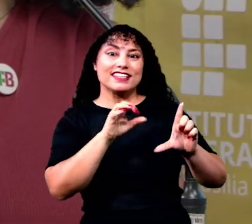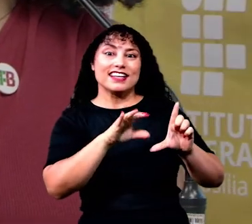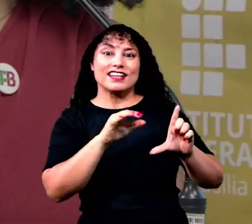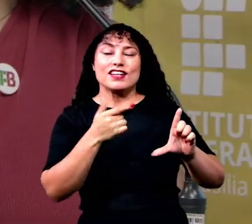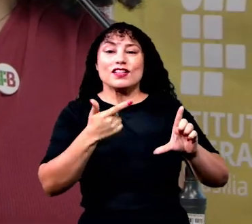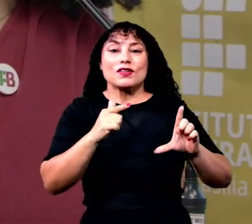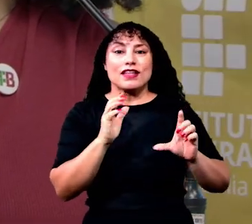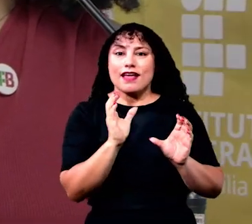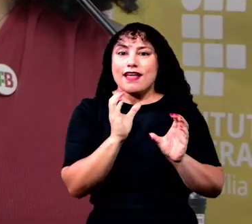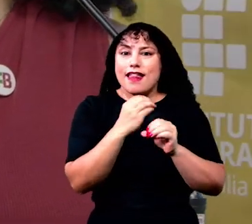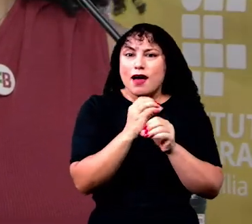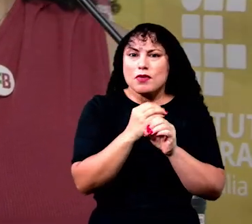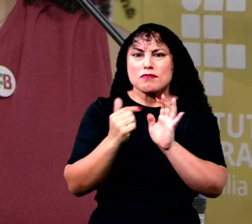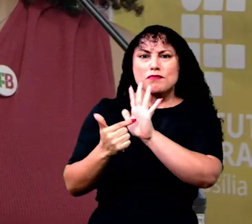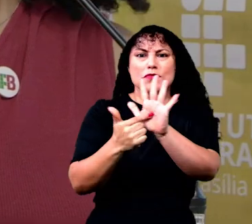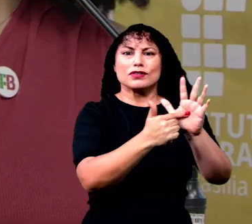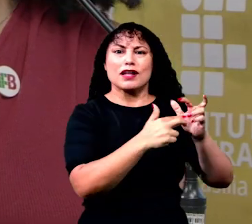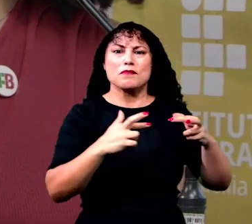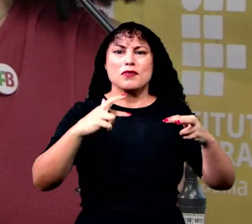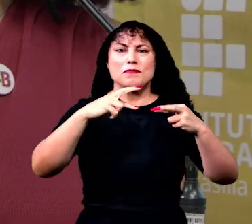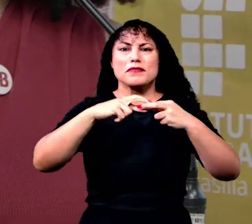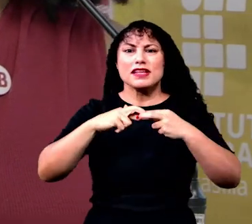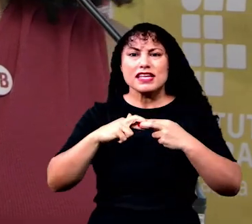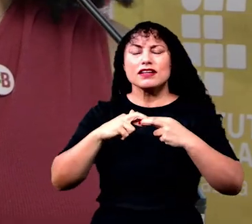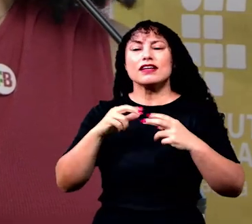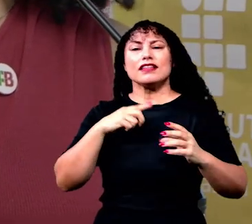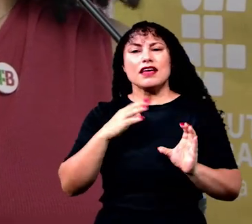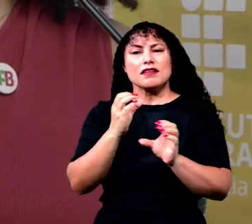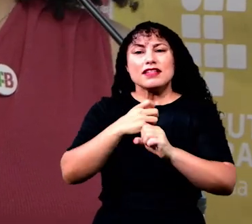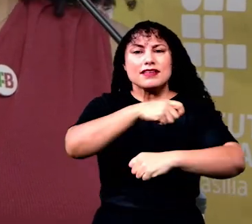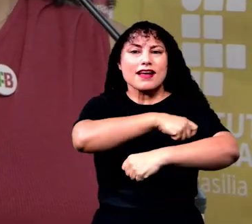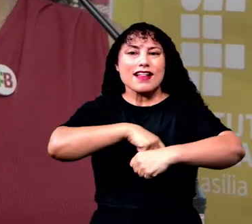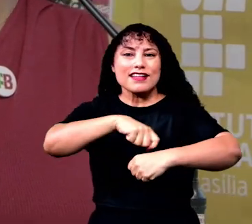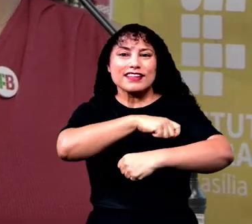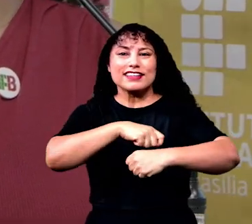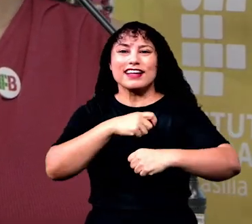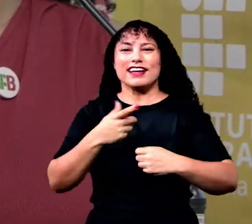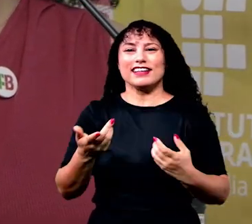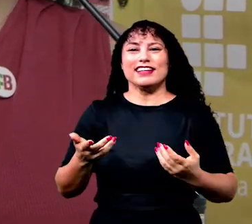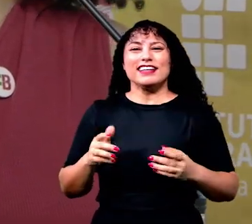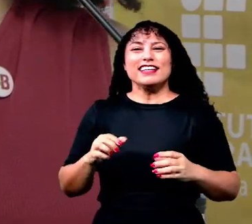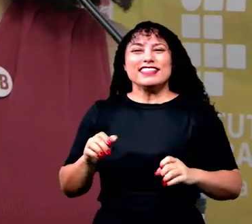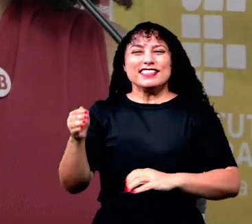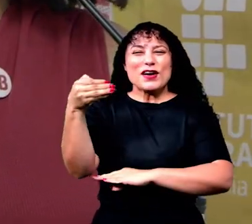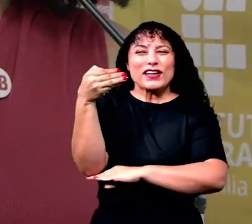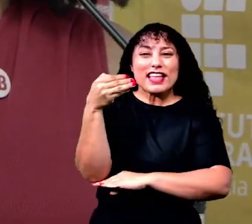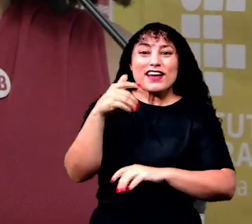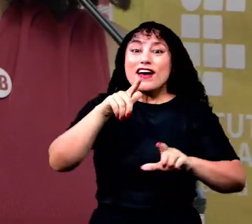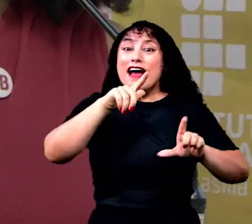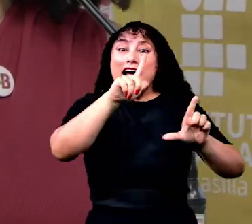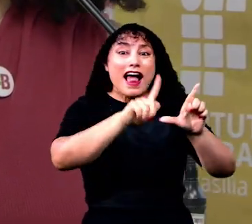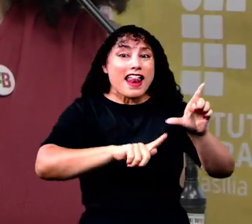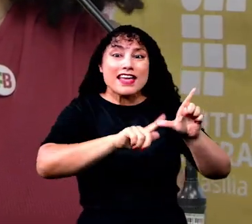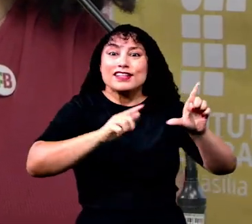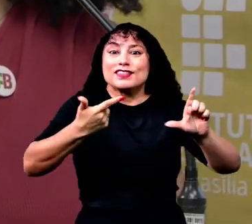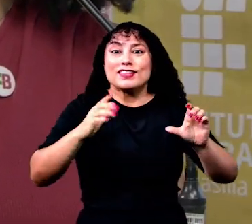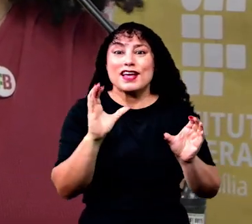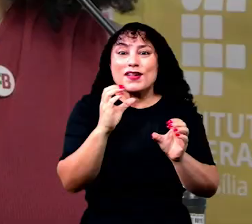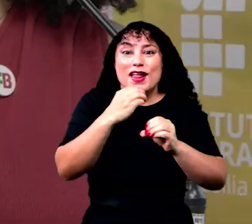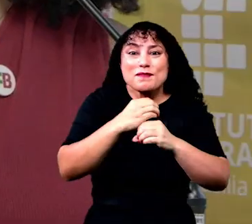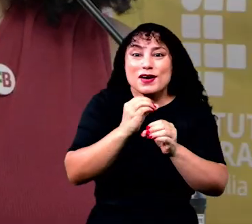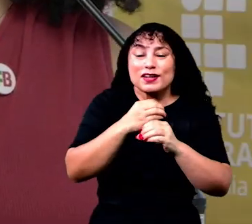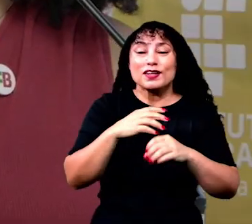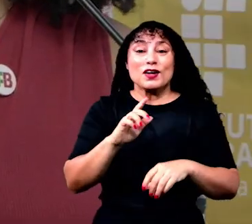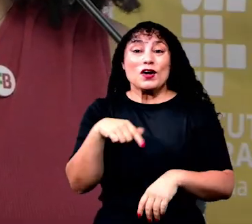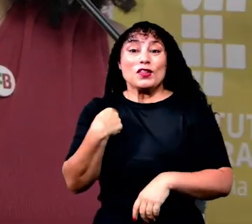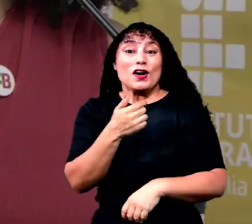tem laboratório para mostrar para o BRICS, né? Porque lá a gente tem um laboratório de gastronomia, hospitalidade. A Letras não tem laboratório. Então, os nossos